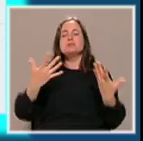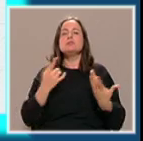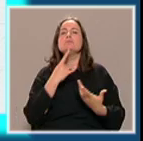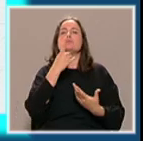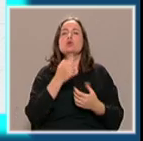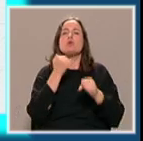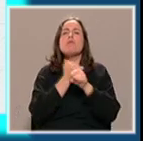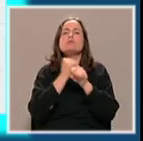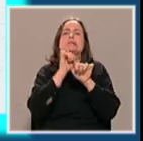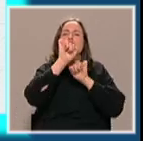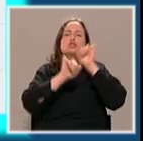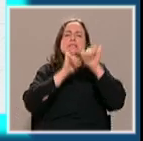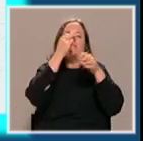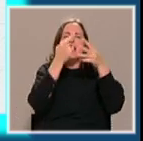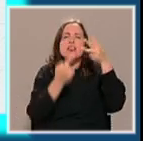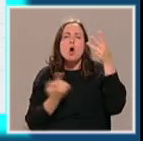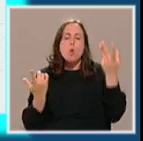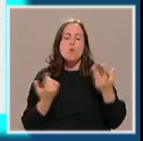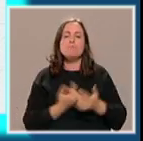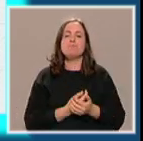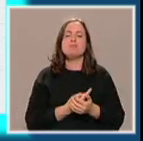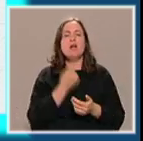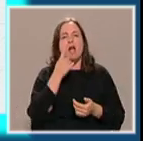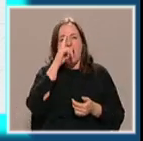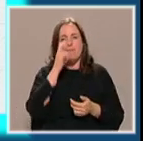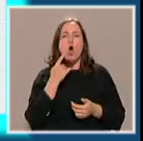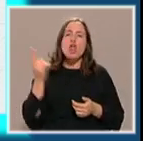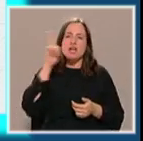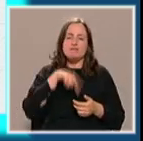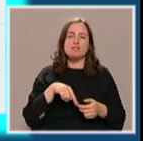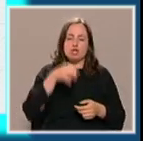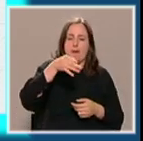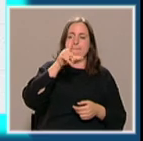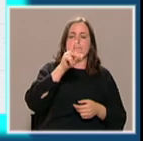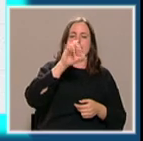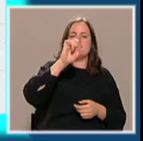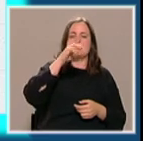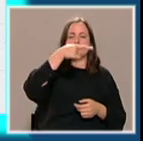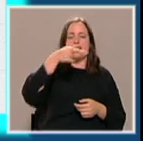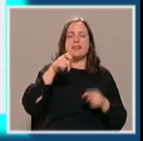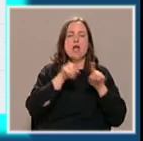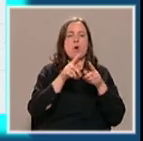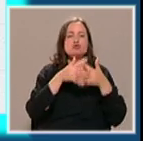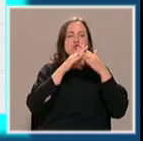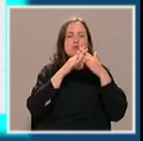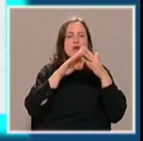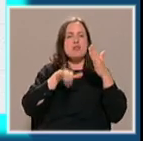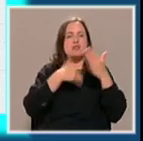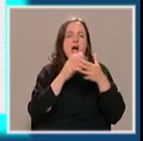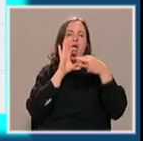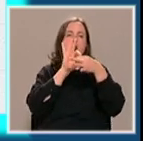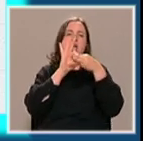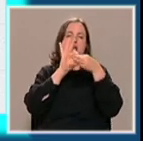as funções específicas de cada um deles? Vamos recapitular. A placenta é uma estrutura que estabelece a